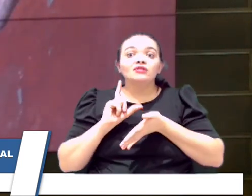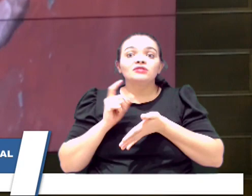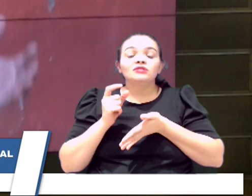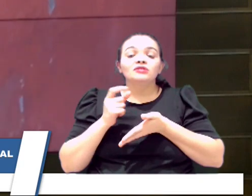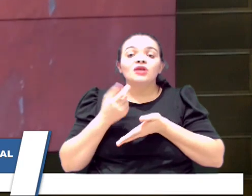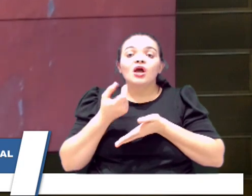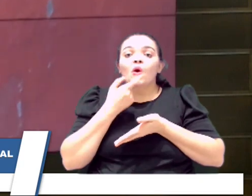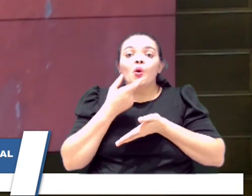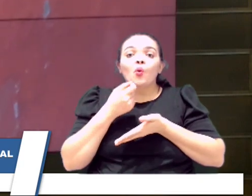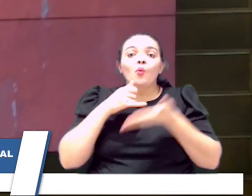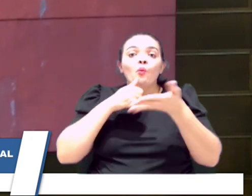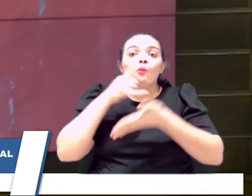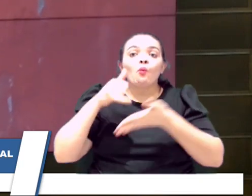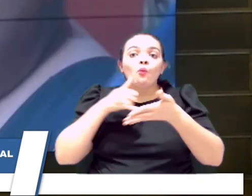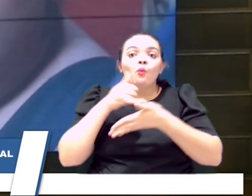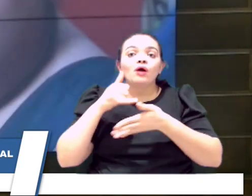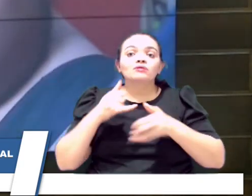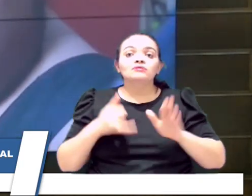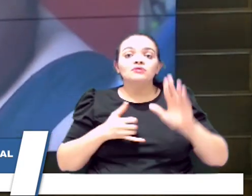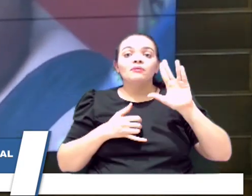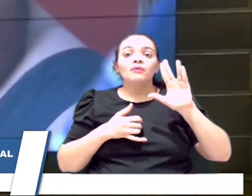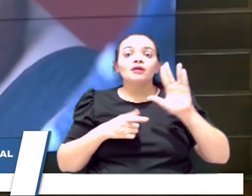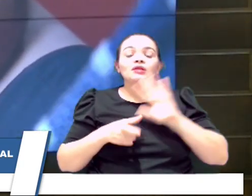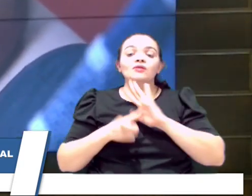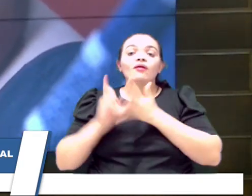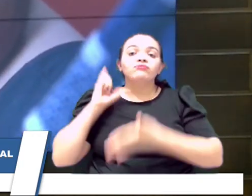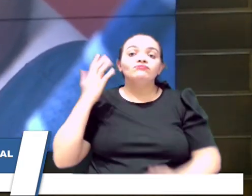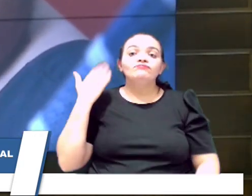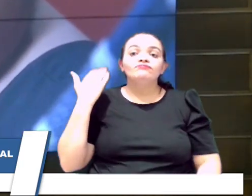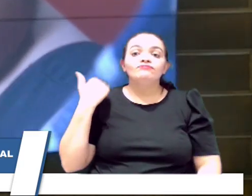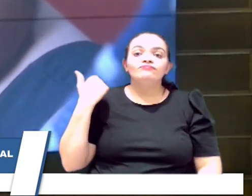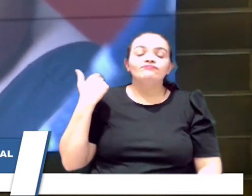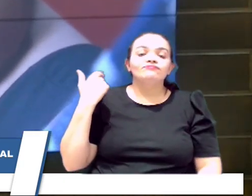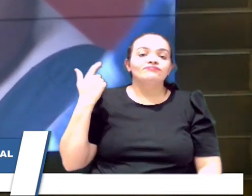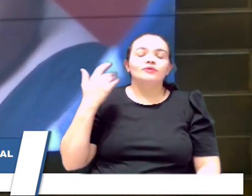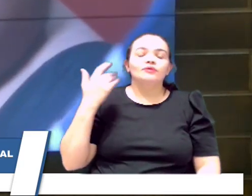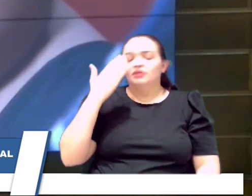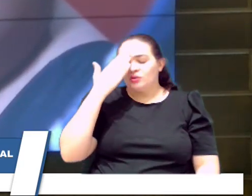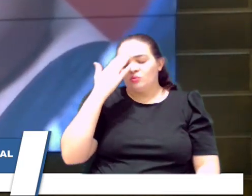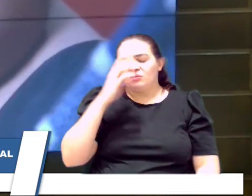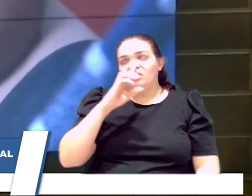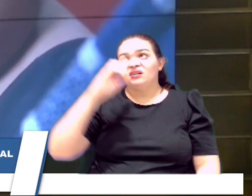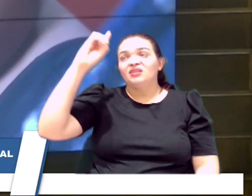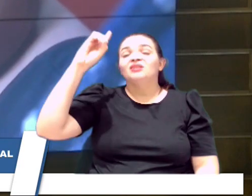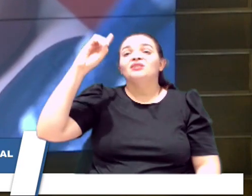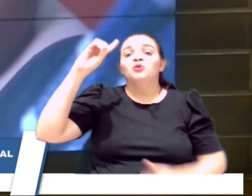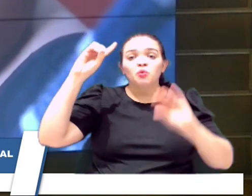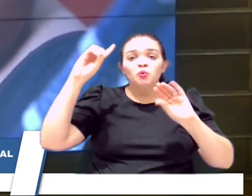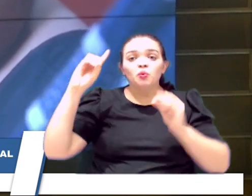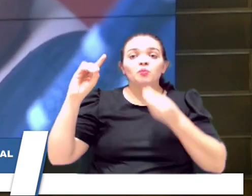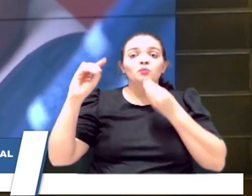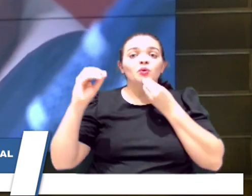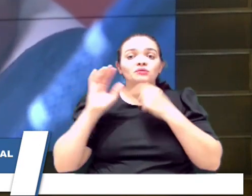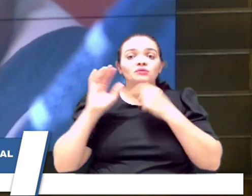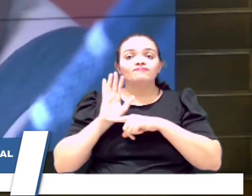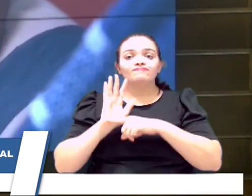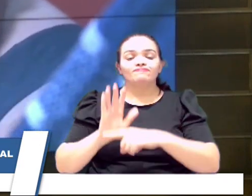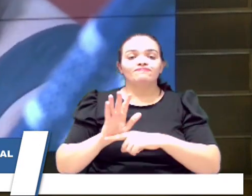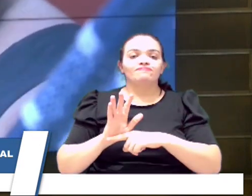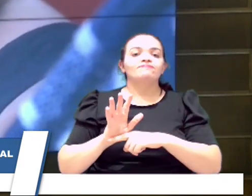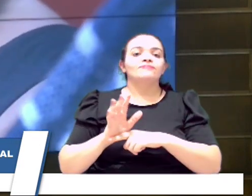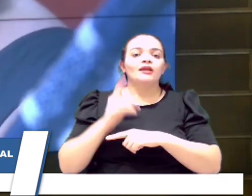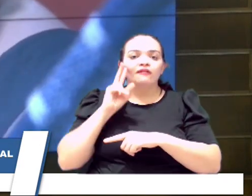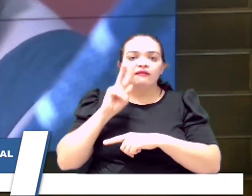tivesse encontrado esse remédio antes, né? Mas eu já dou graças a Deus por ter essa oportunidade de eu ver que